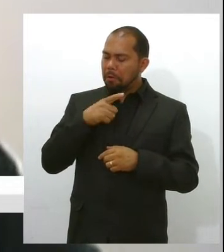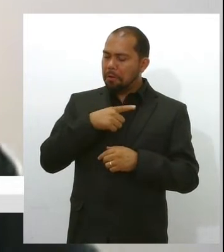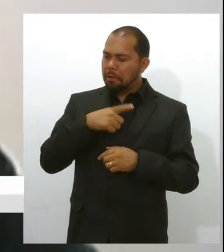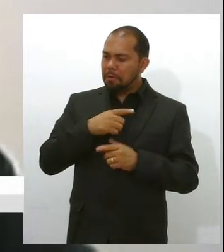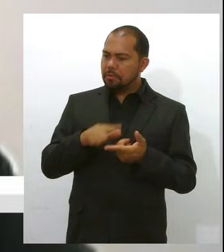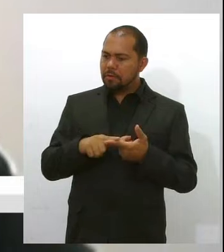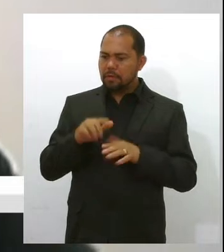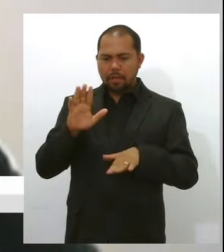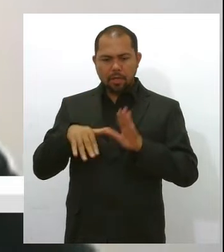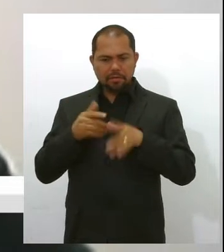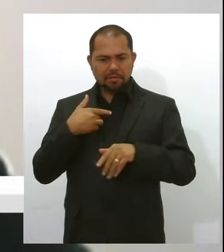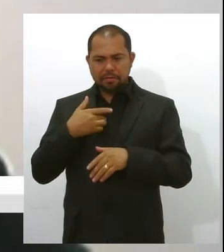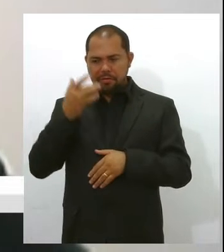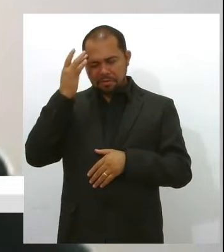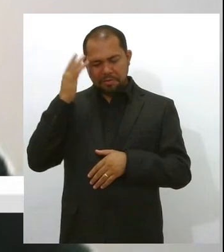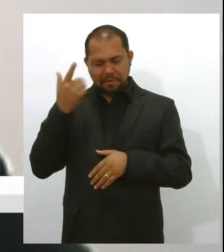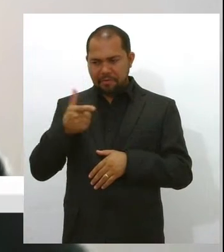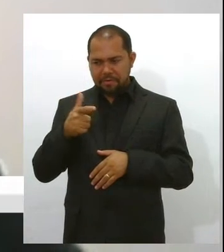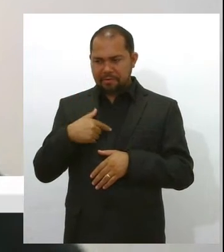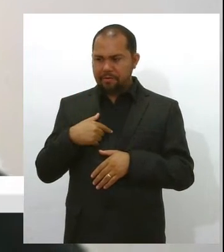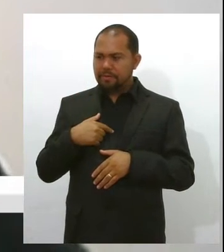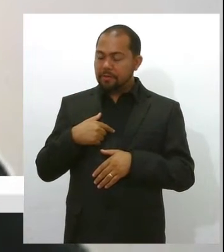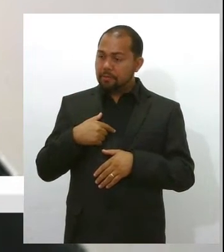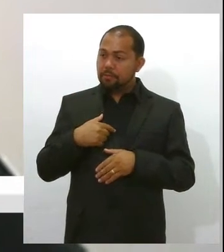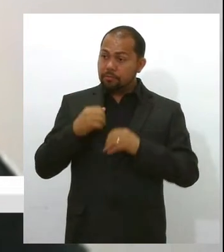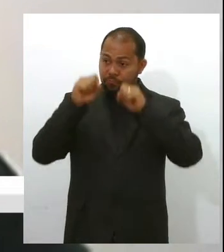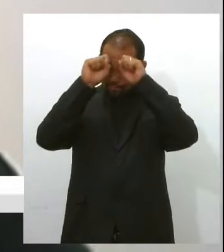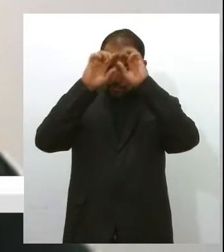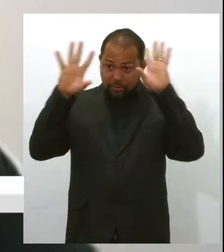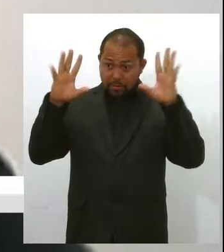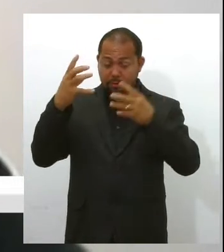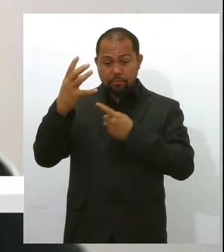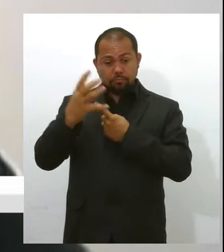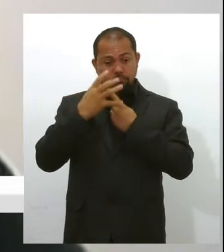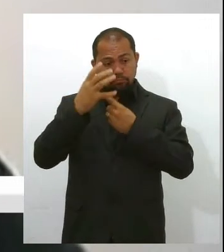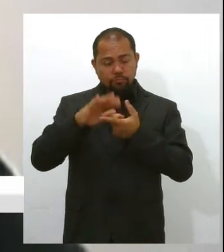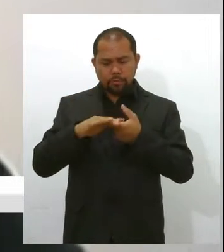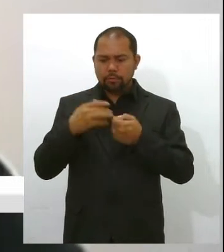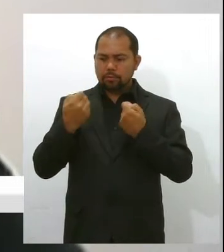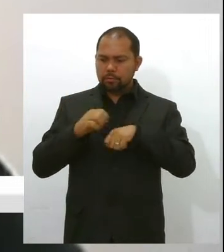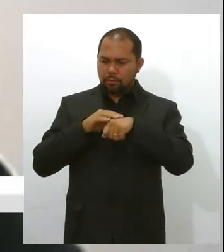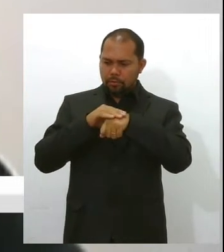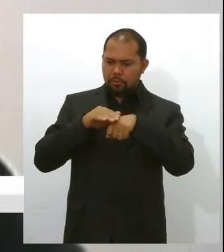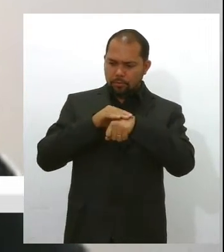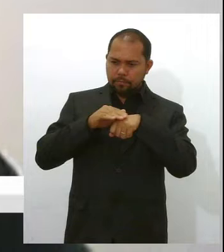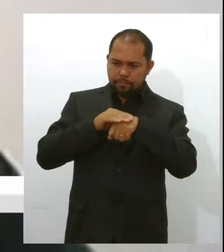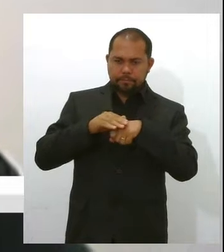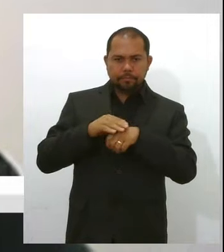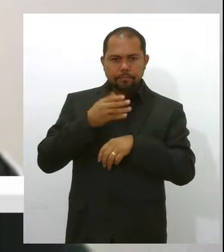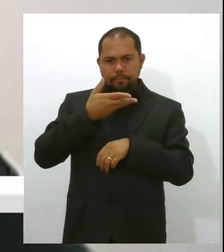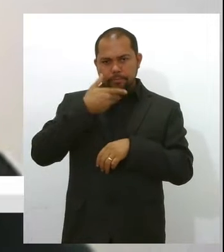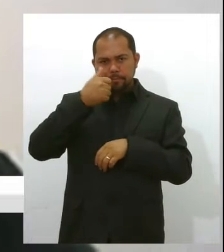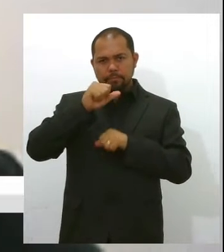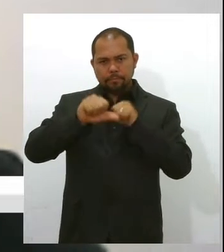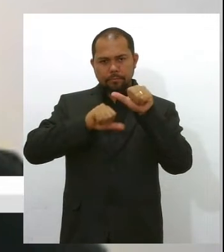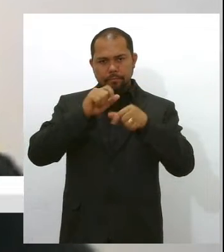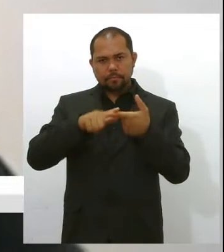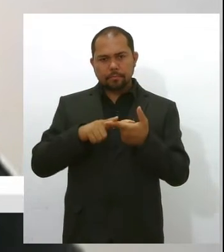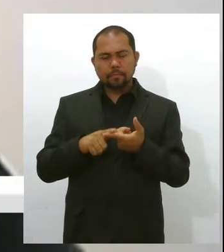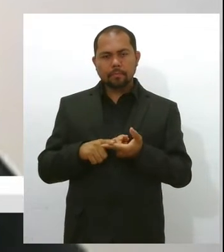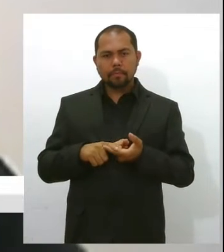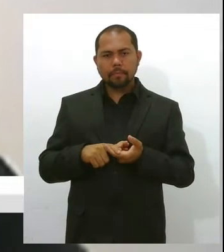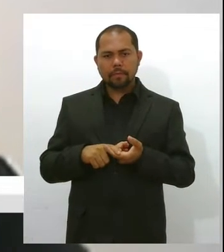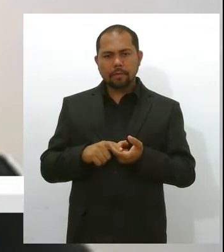precisava de certas conversas e amadurecimentos, confrontações às vezes, né, assim,